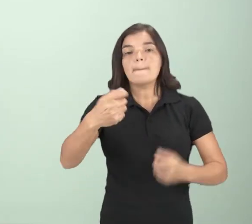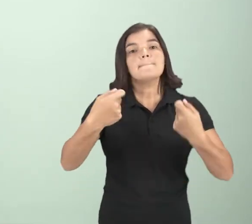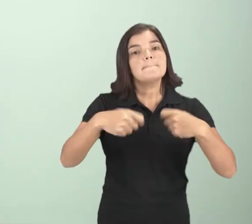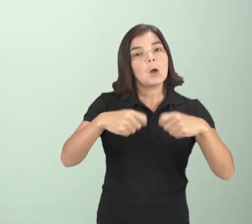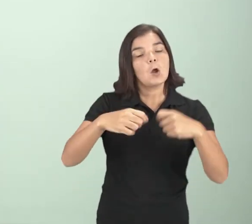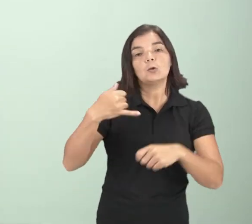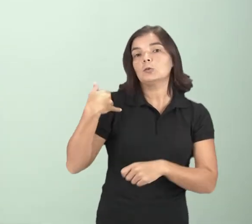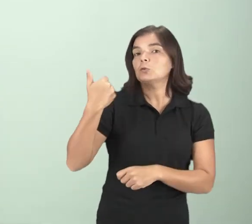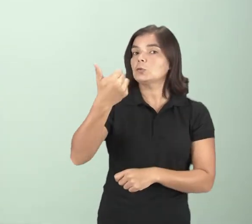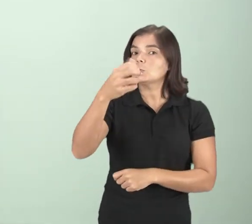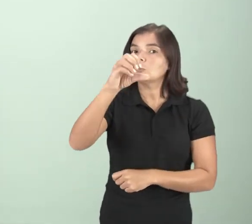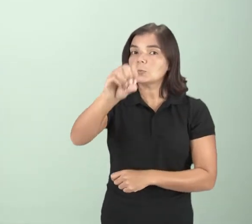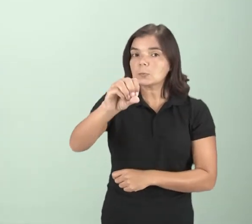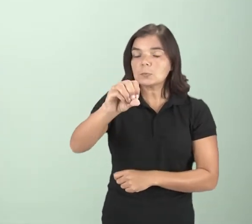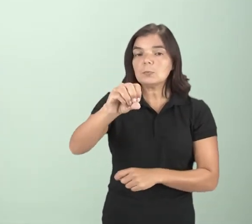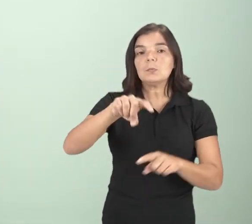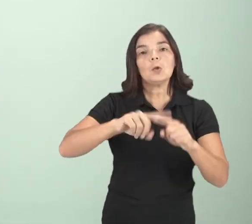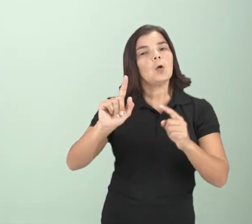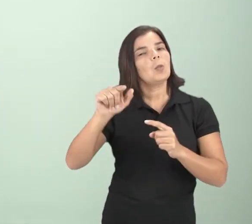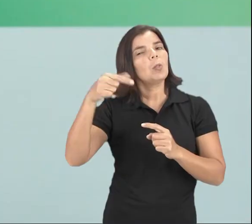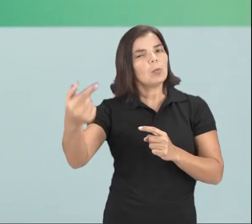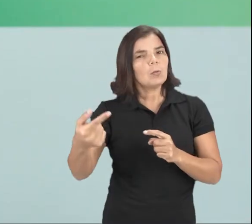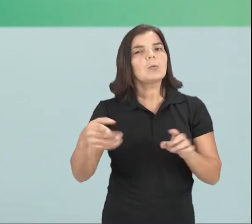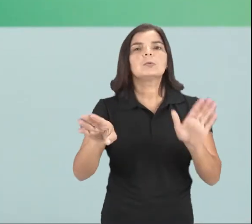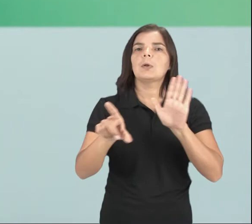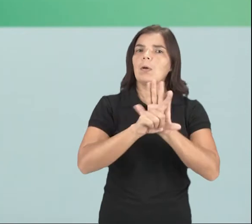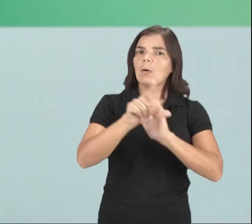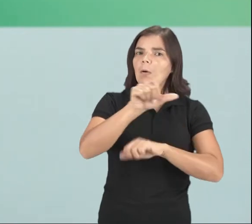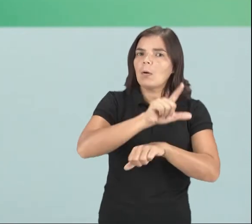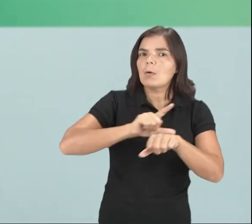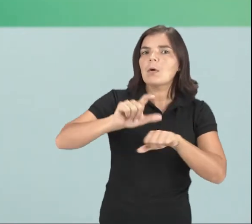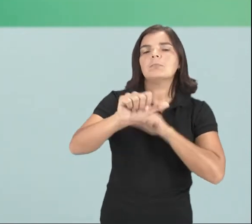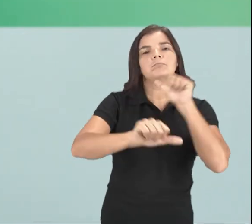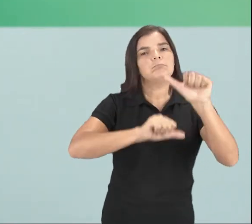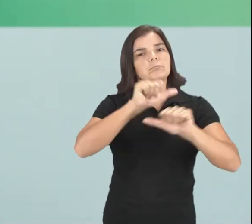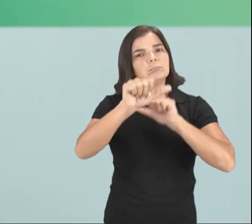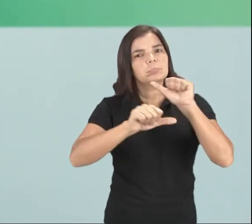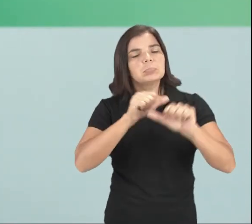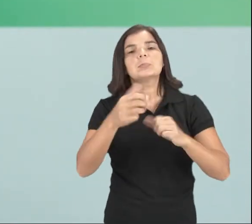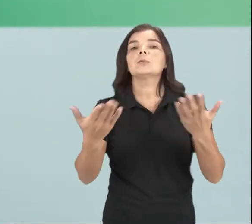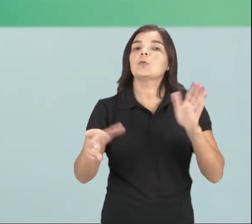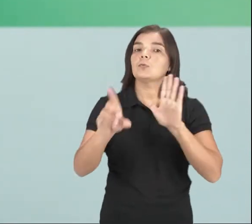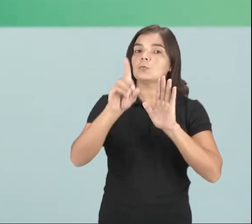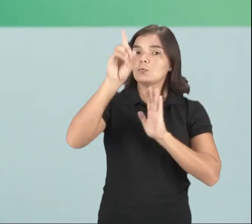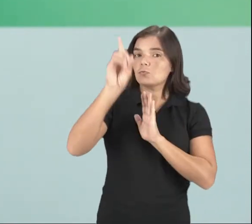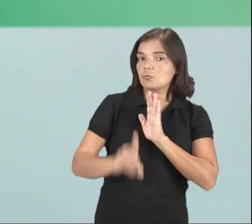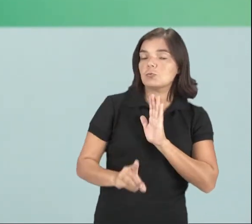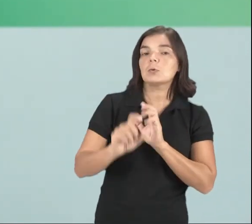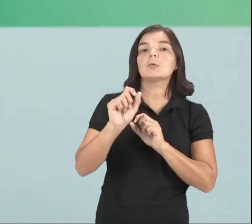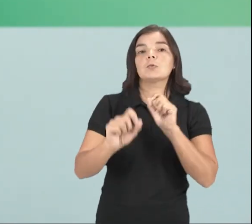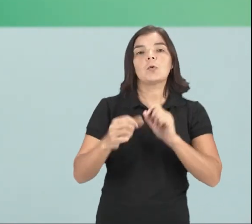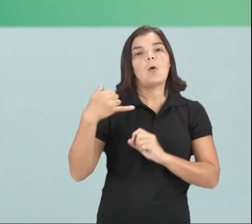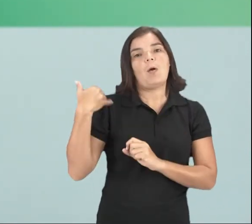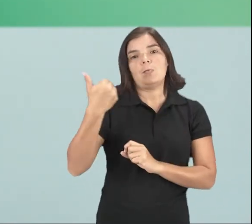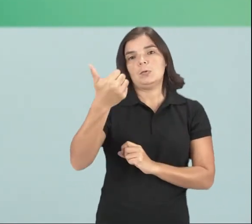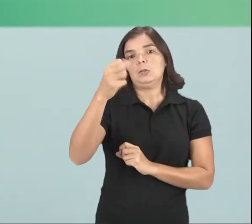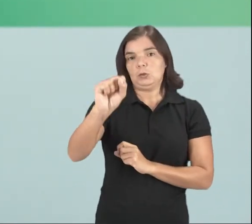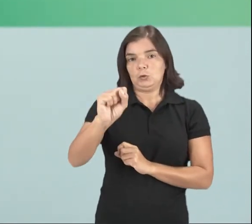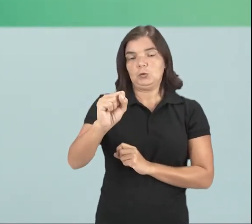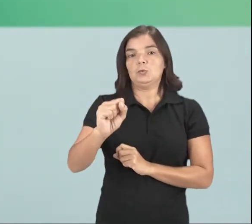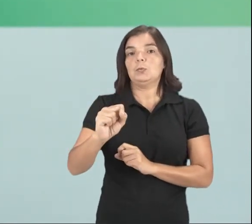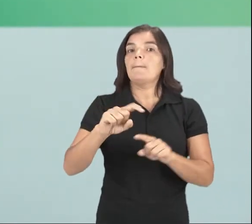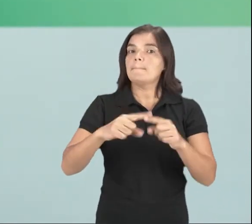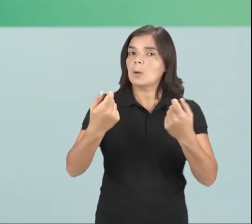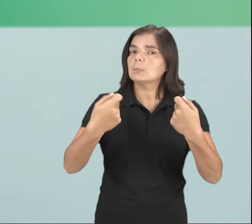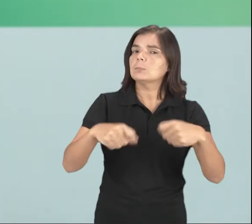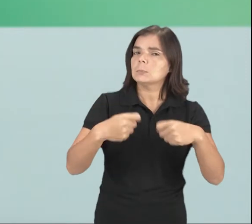ter 19 anos. No outro momento, a legislação foi modificada e esse direito passou a ser exercido aos 18 anos de idade.